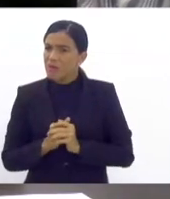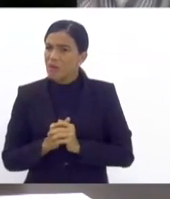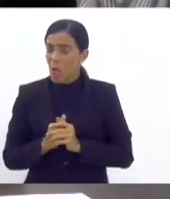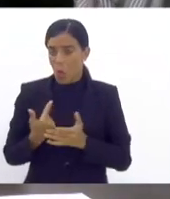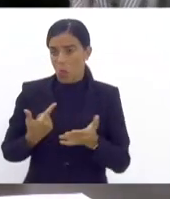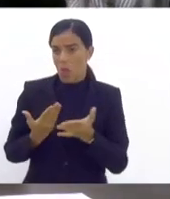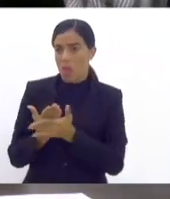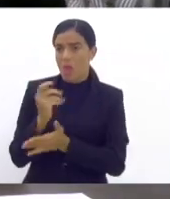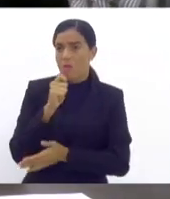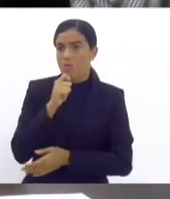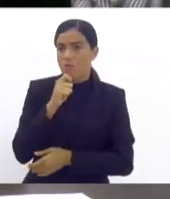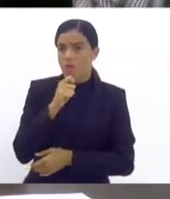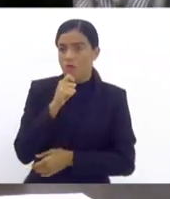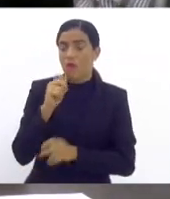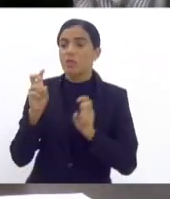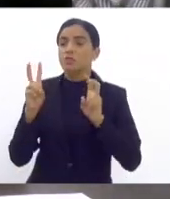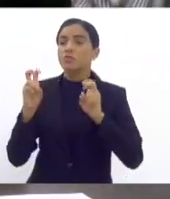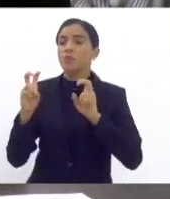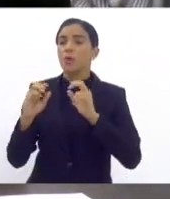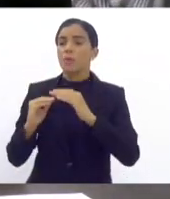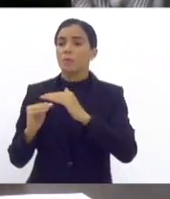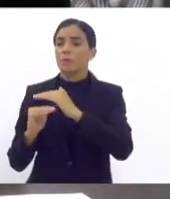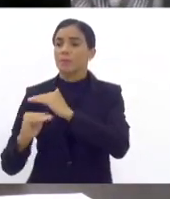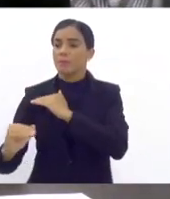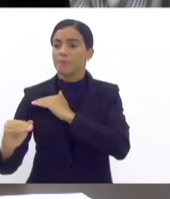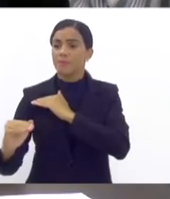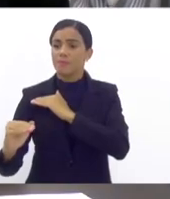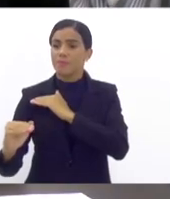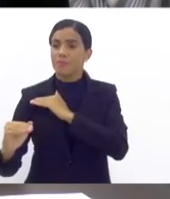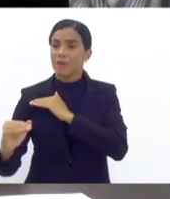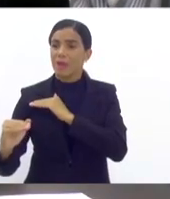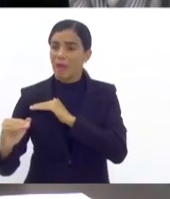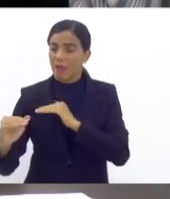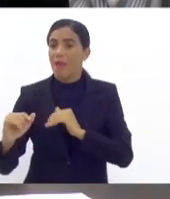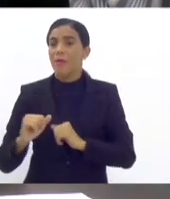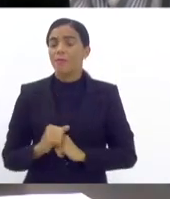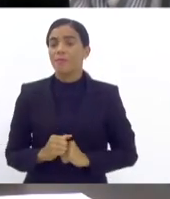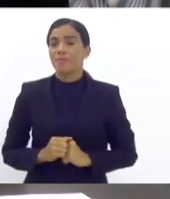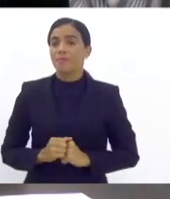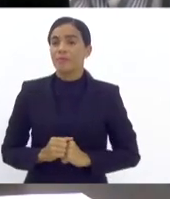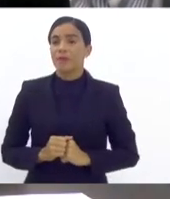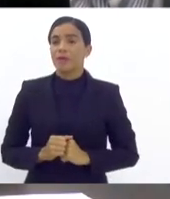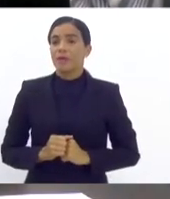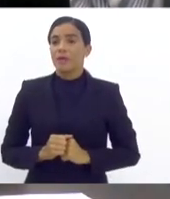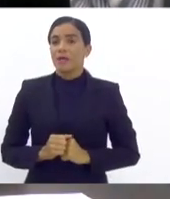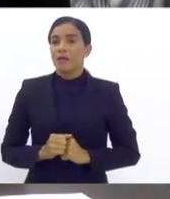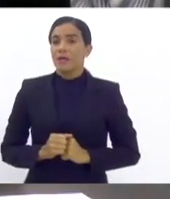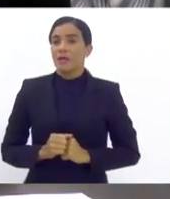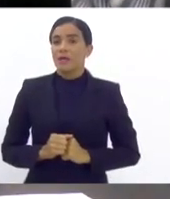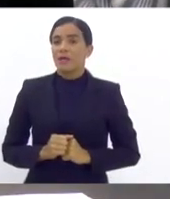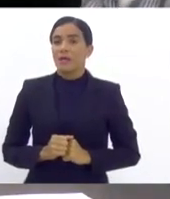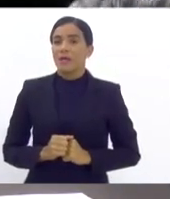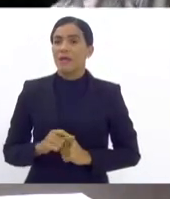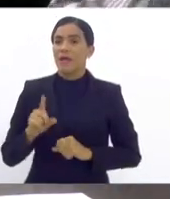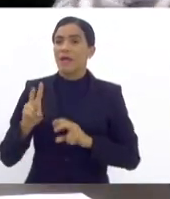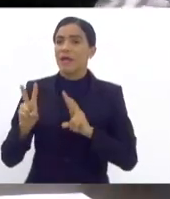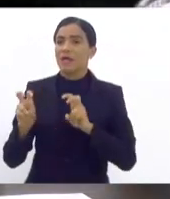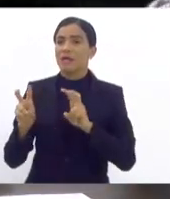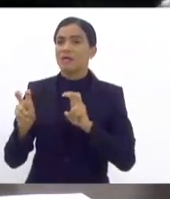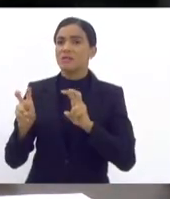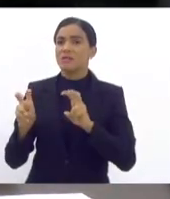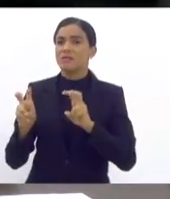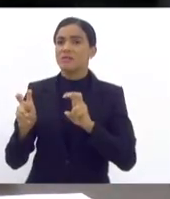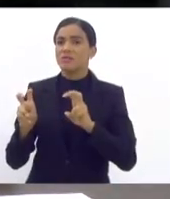aprovei. Era só sobre o metrô, que era exatamente computar as receitas